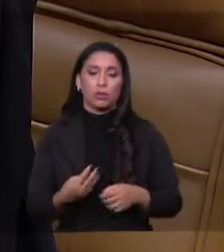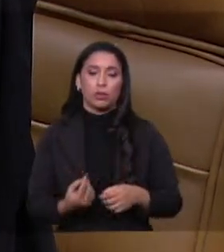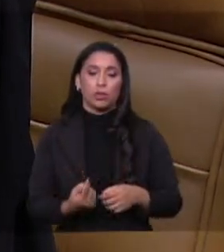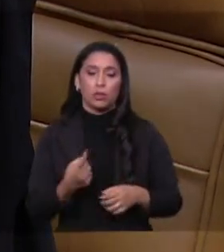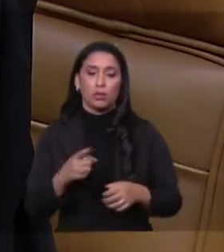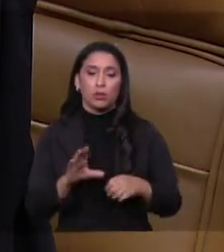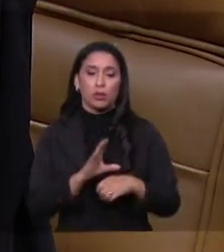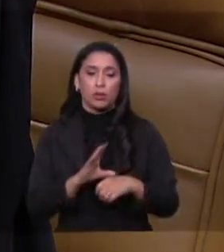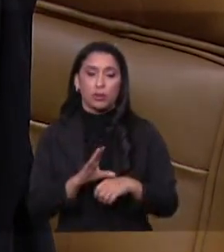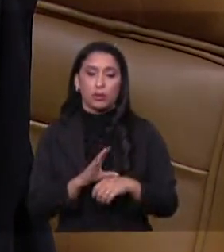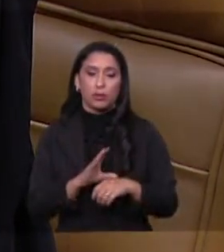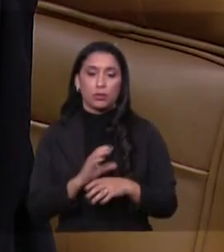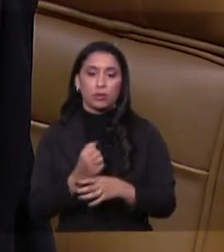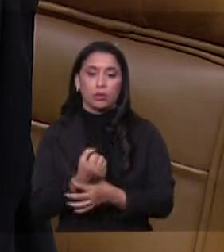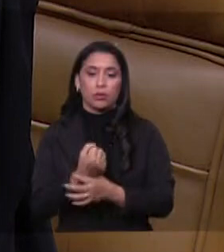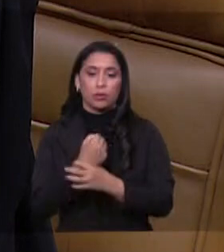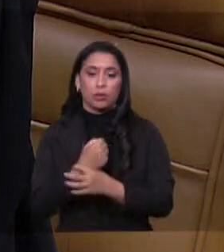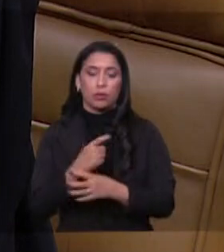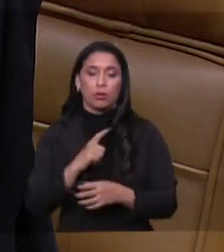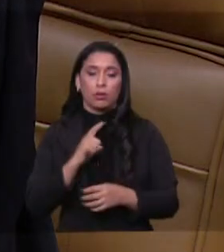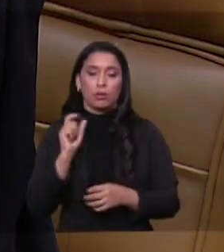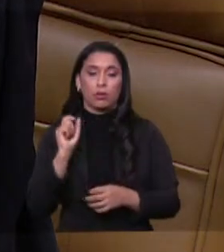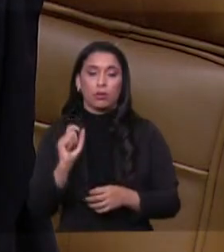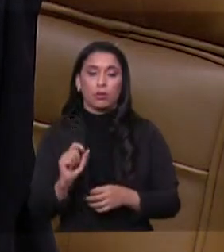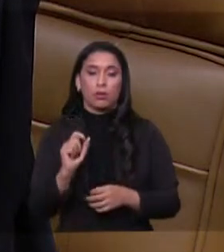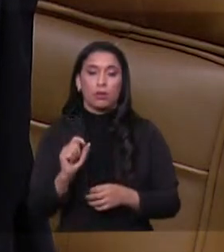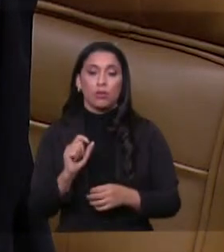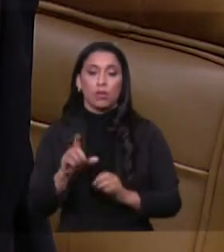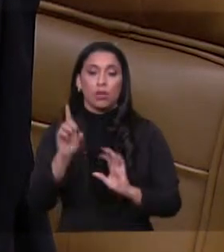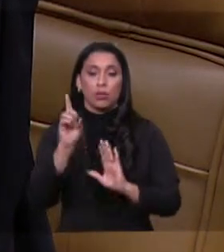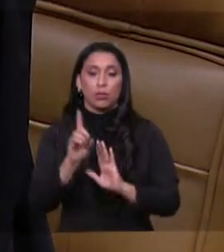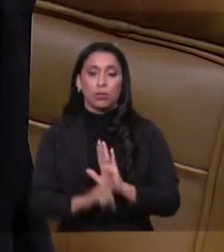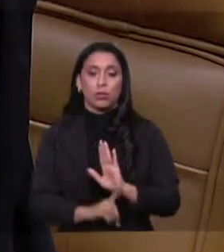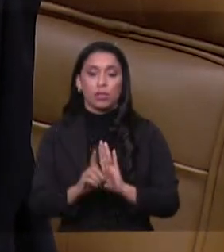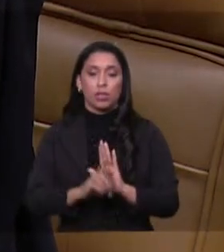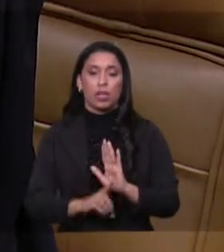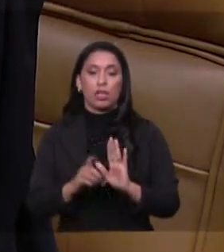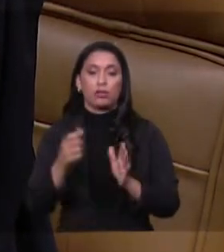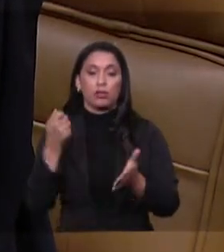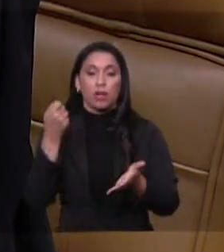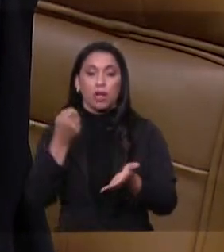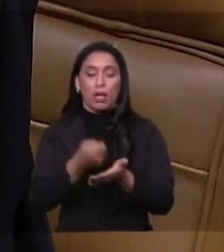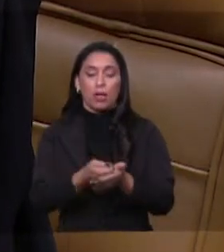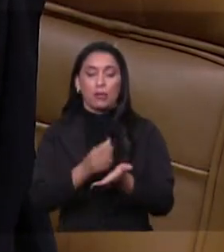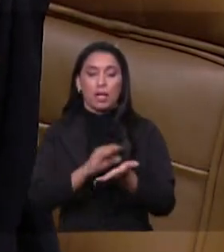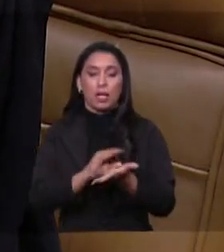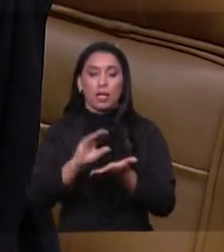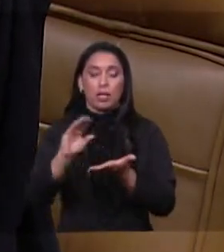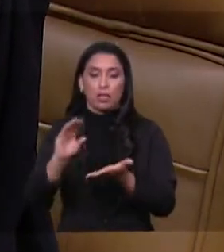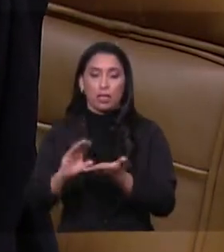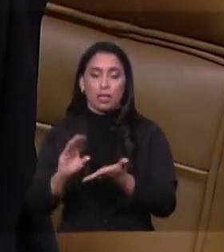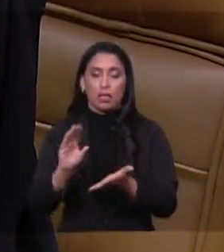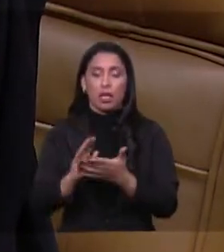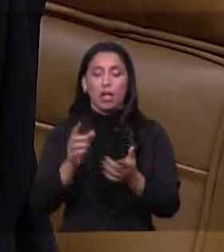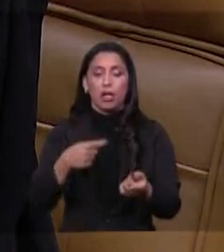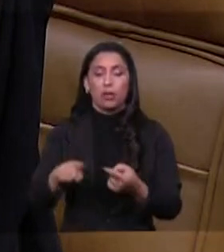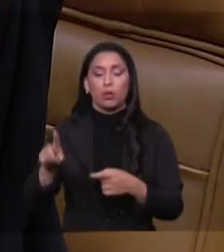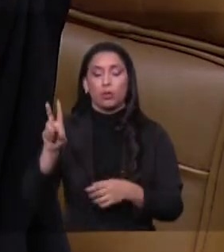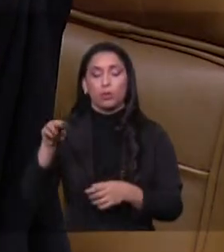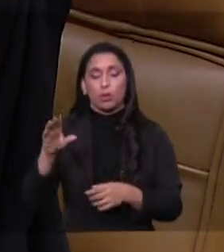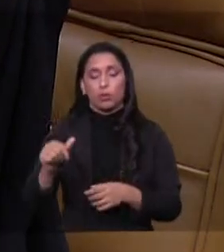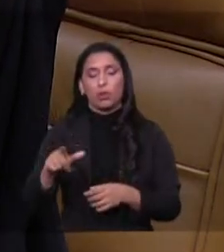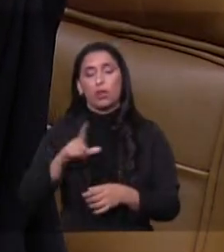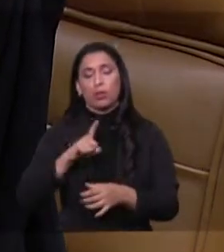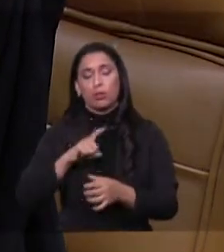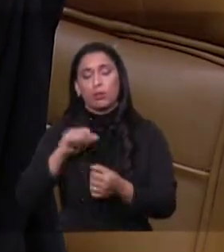Constituição Federal, assegurando, em caráter excepcional, o direito à indenização contra a União em relação a